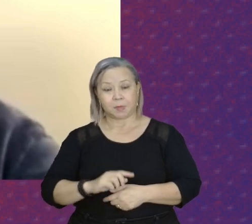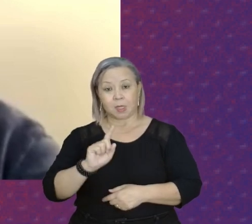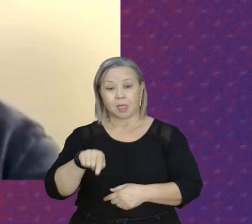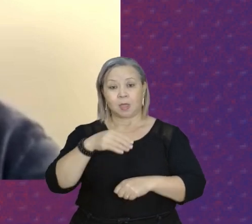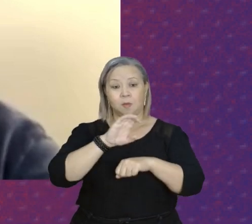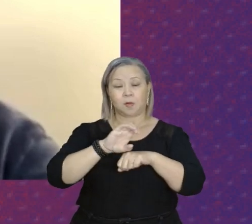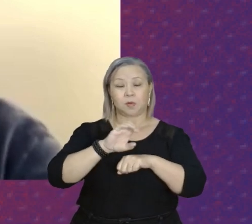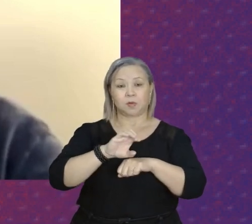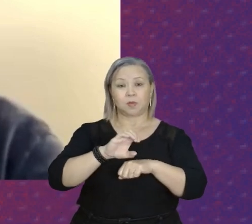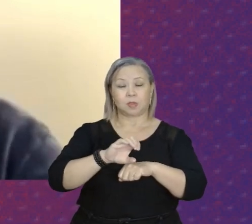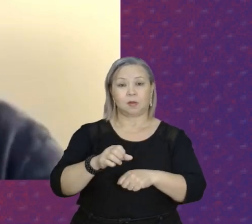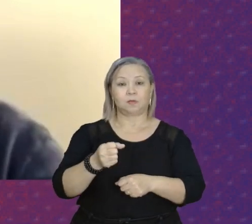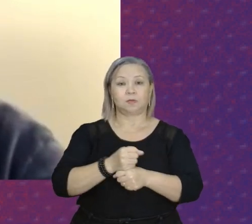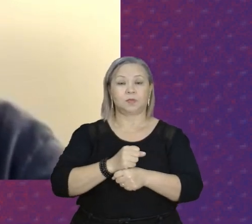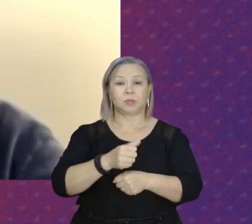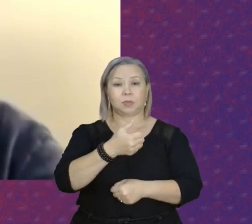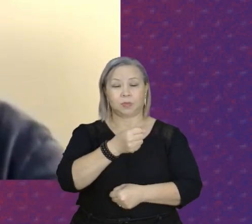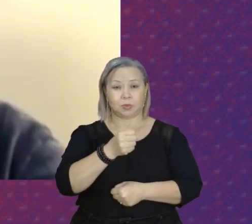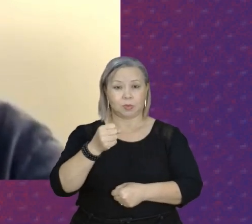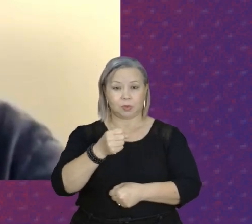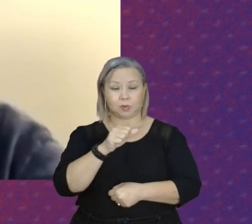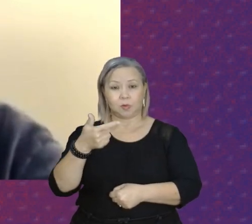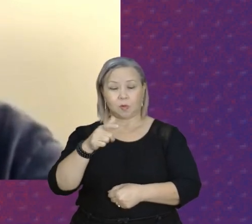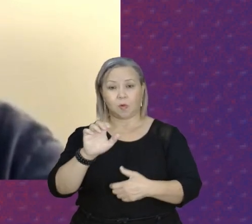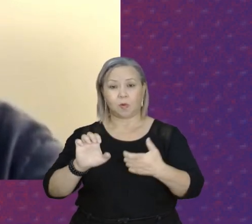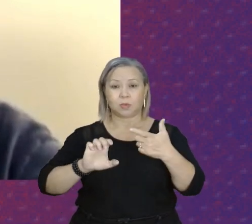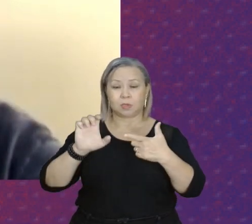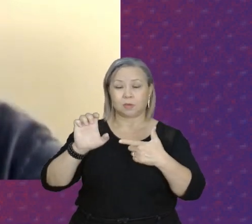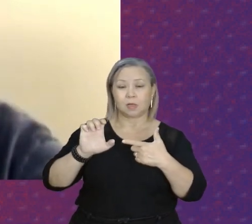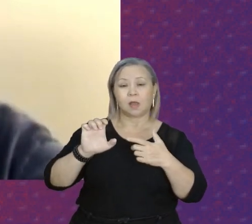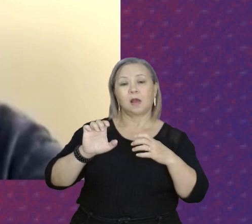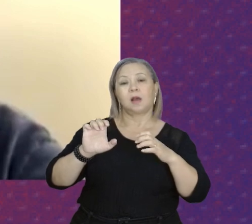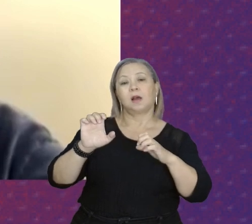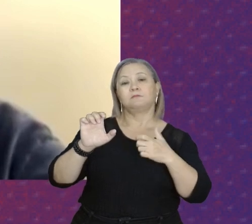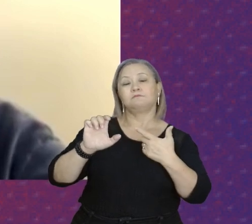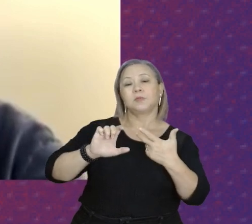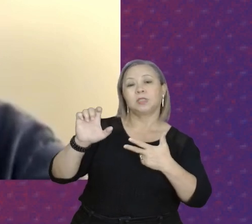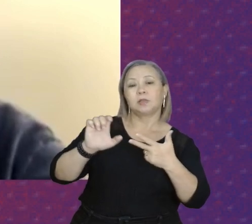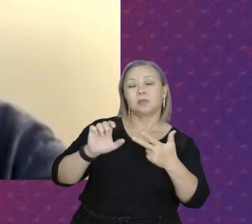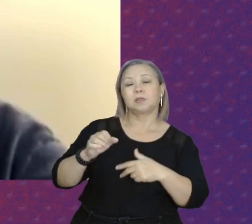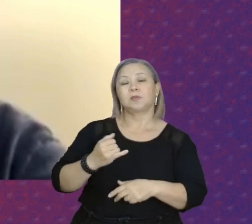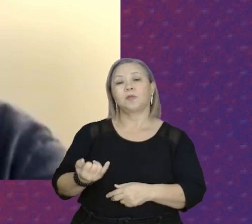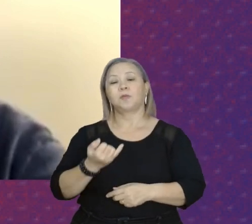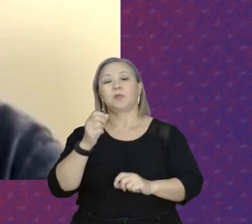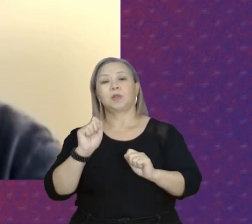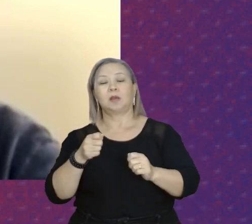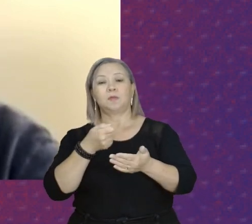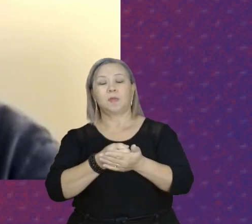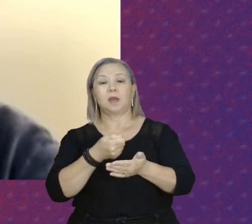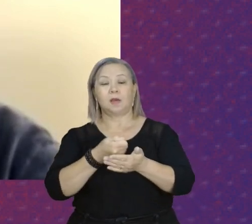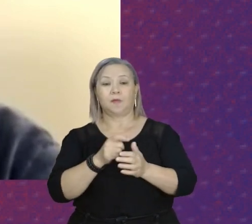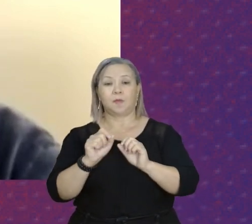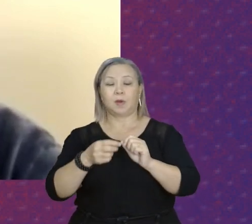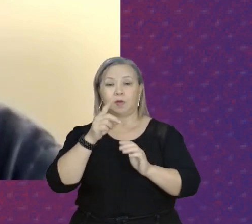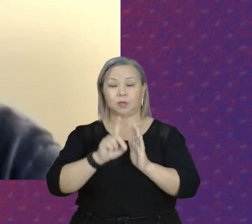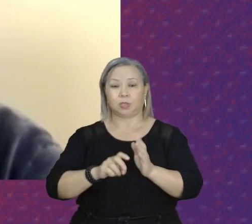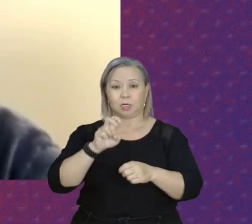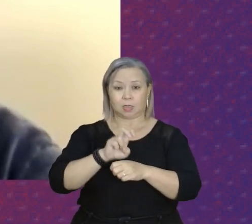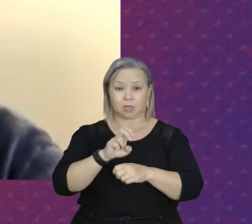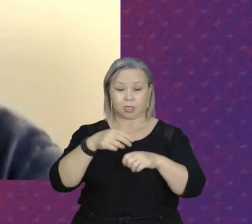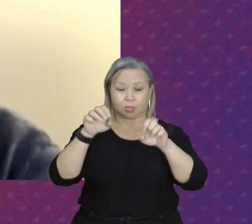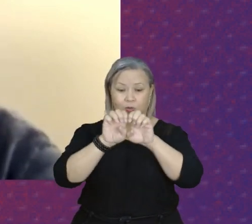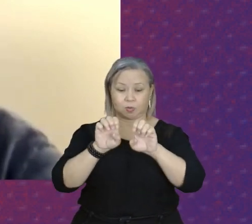de 88, outras legislações foram importantes para ir consolidando o direito à creche,